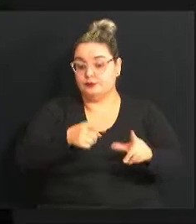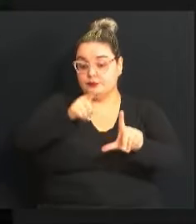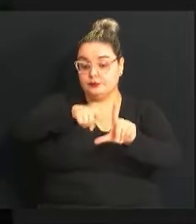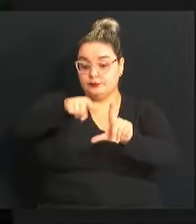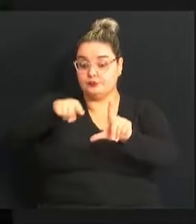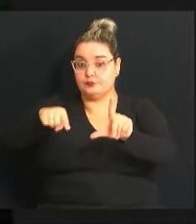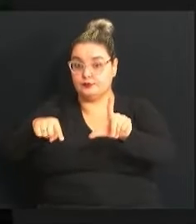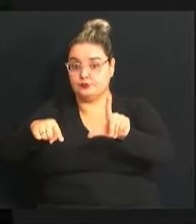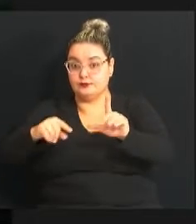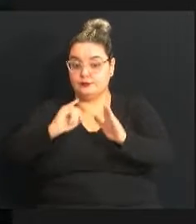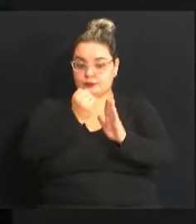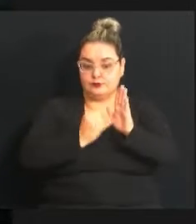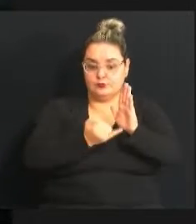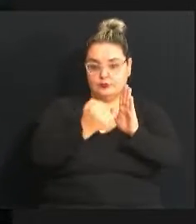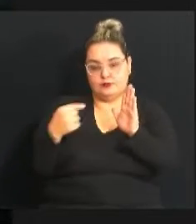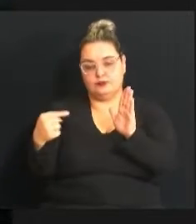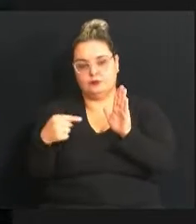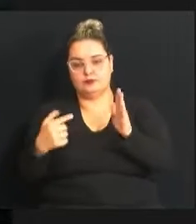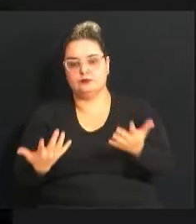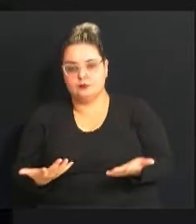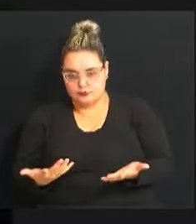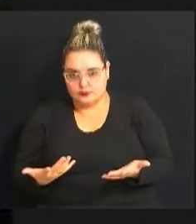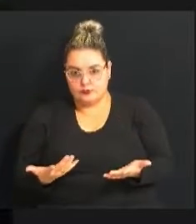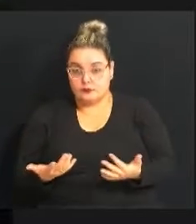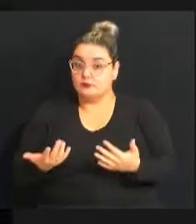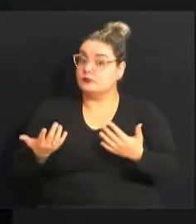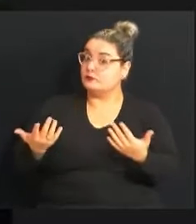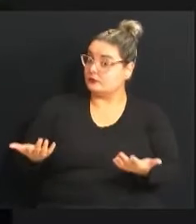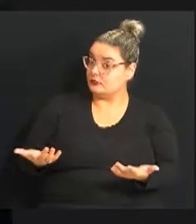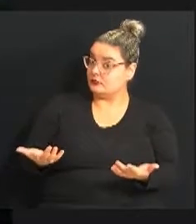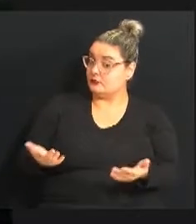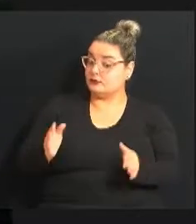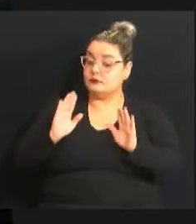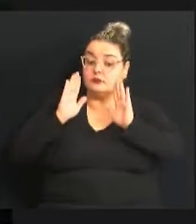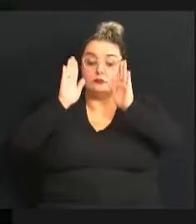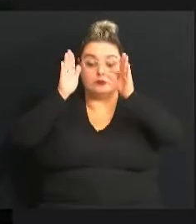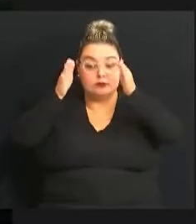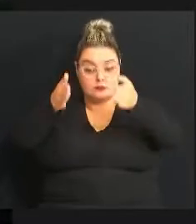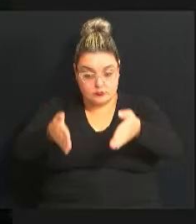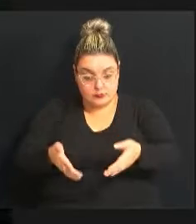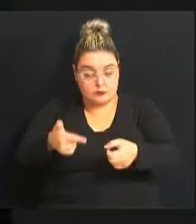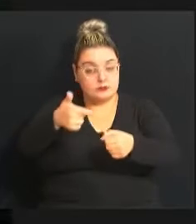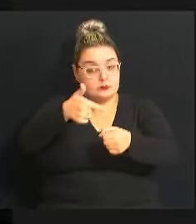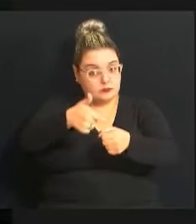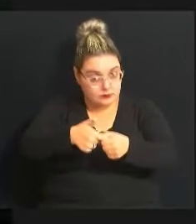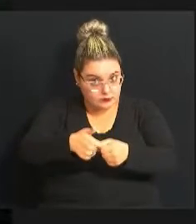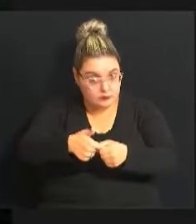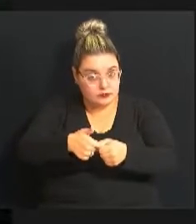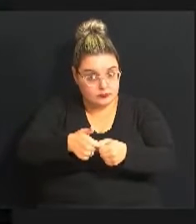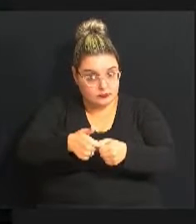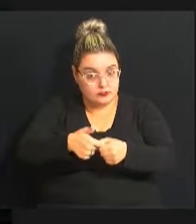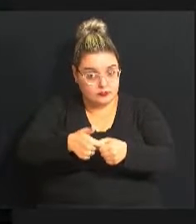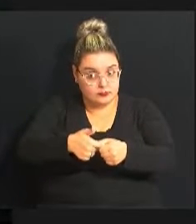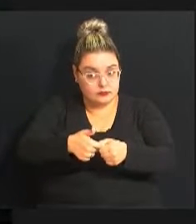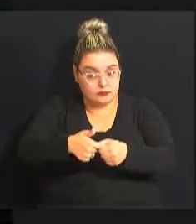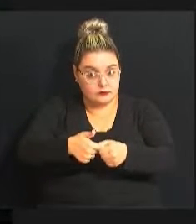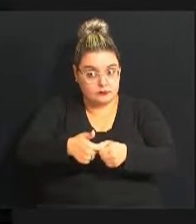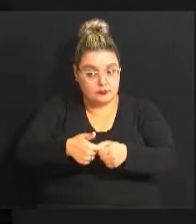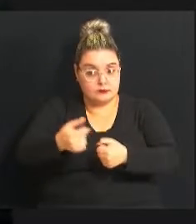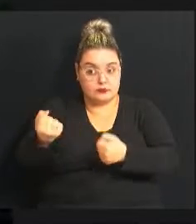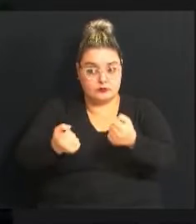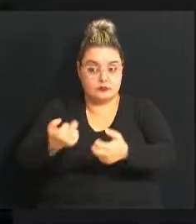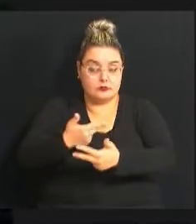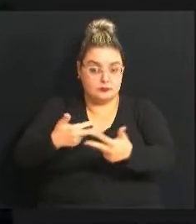negativo. Mas, novamente, isso é muito concentrado nos combustíveis e nos itens de transporte, de modo geral,